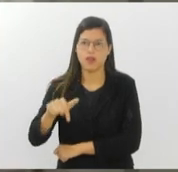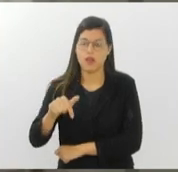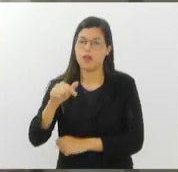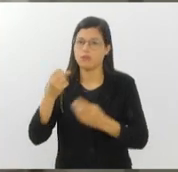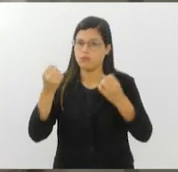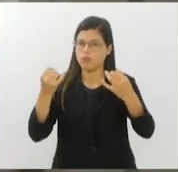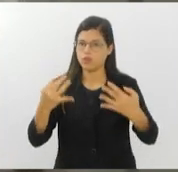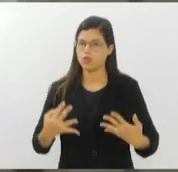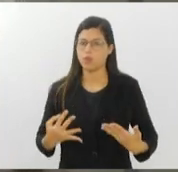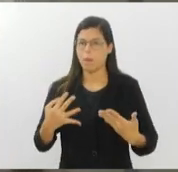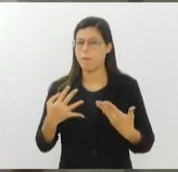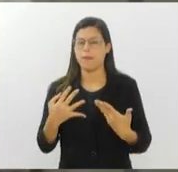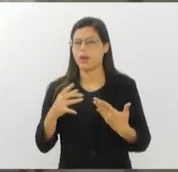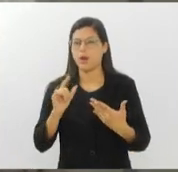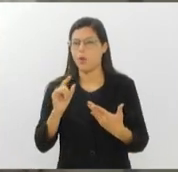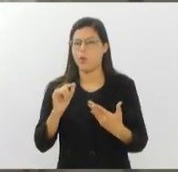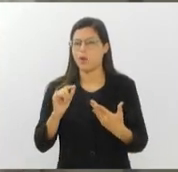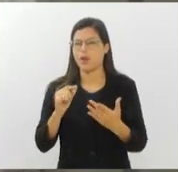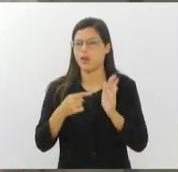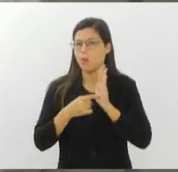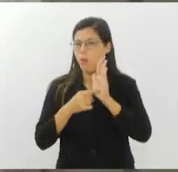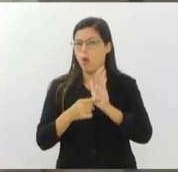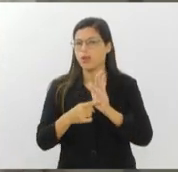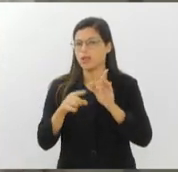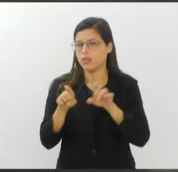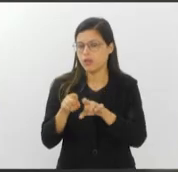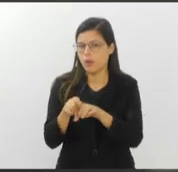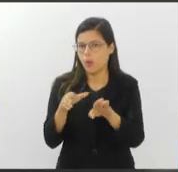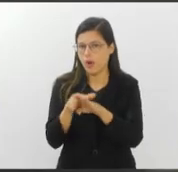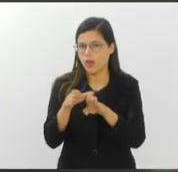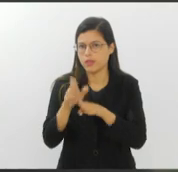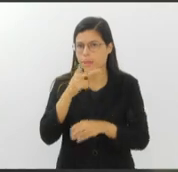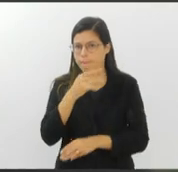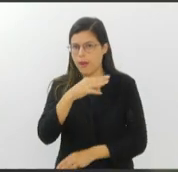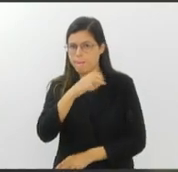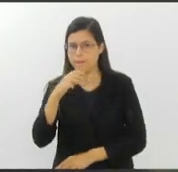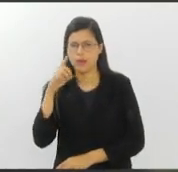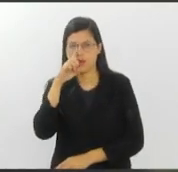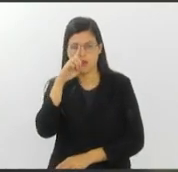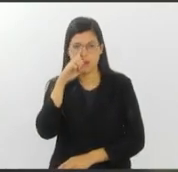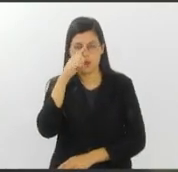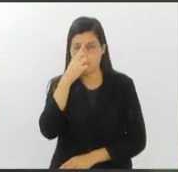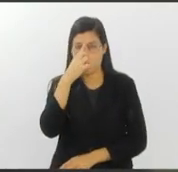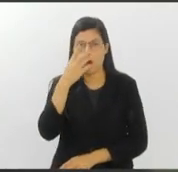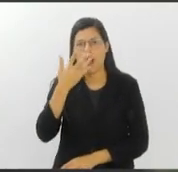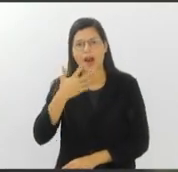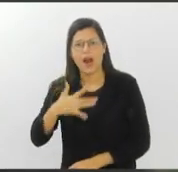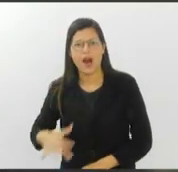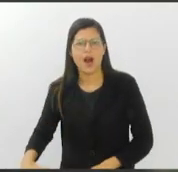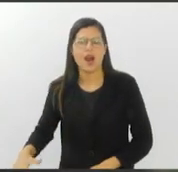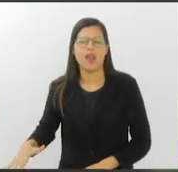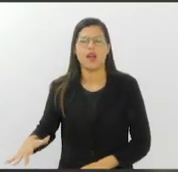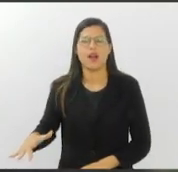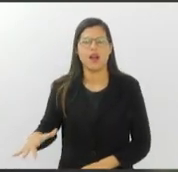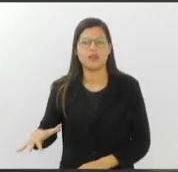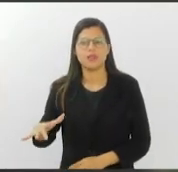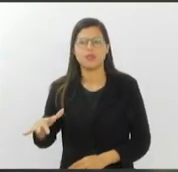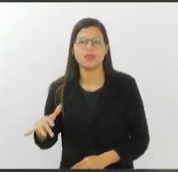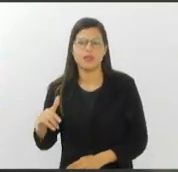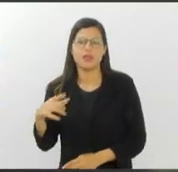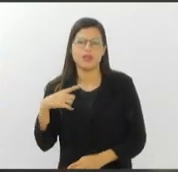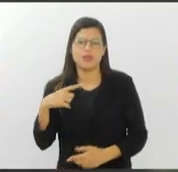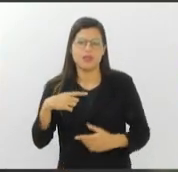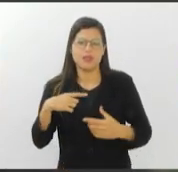os principais sinais e orienta os pais sobre os riscos. Uma criança pequena, com um pulmão pequenininho, com uma via aérea